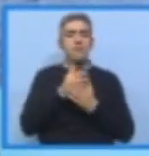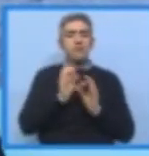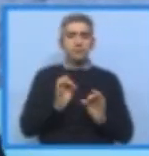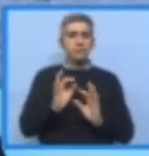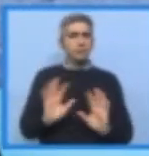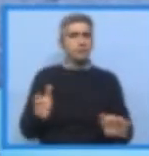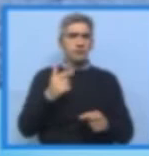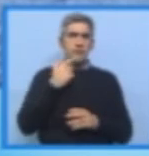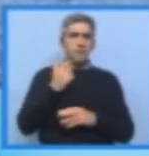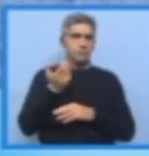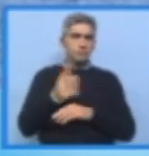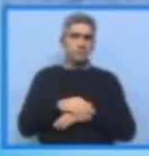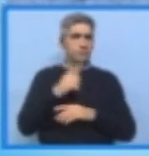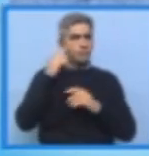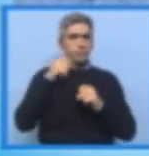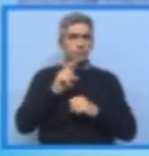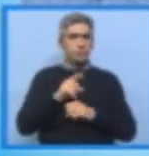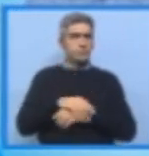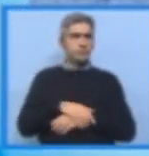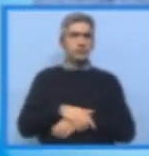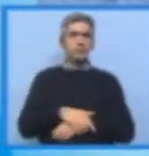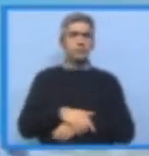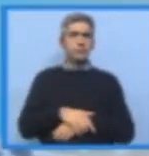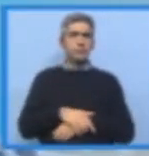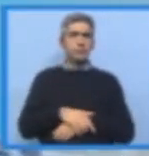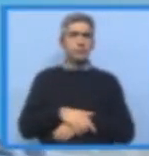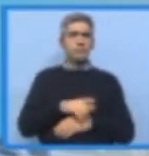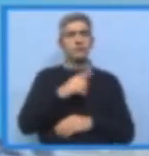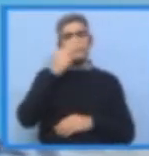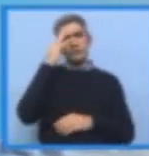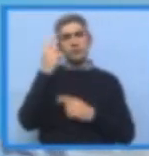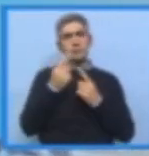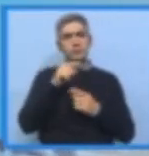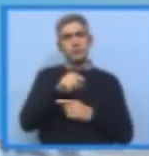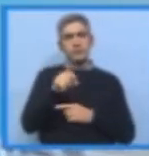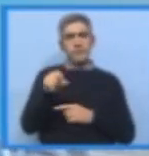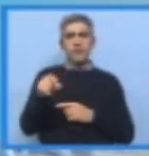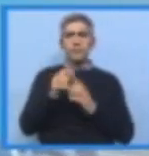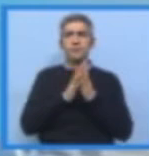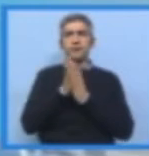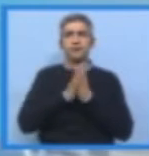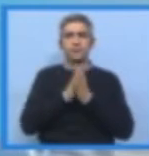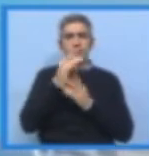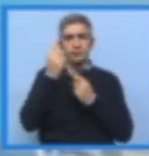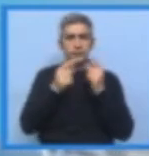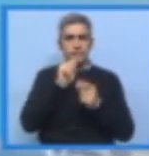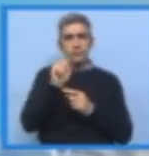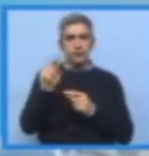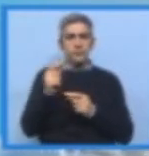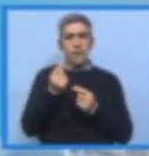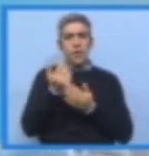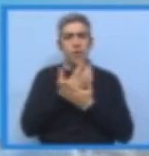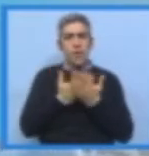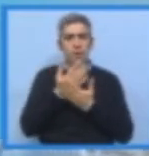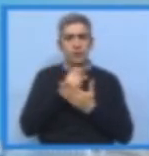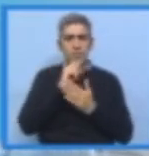Não posso concordar com essa perspectiva. Acha que há aqui, às vezes, pode haver aqui aproveitamentos